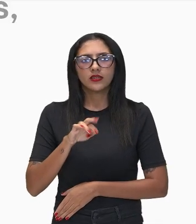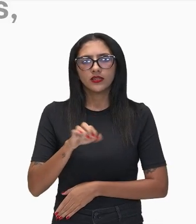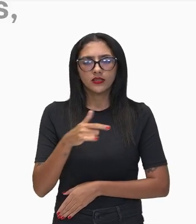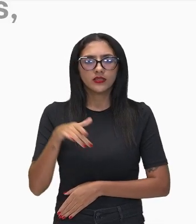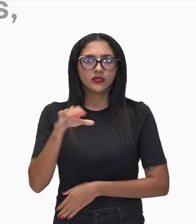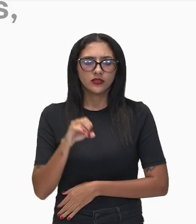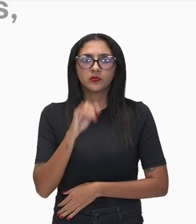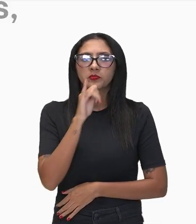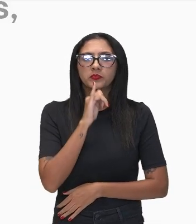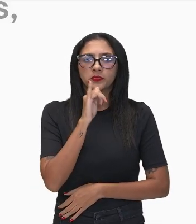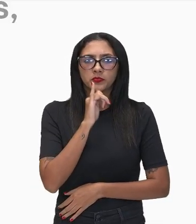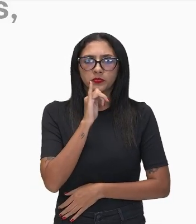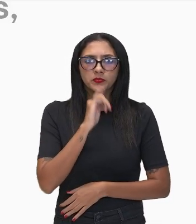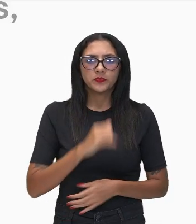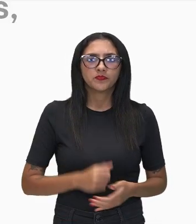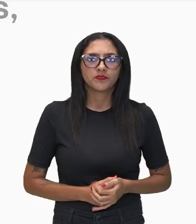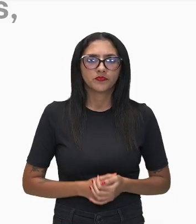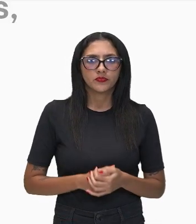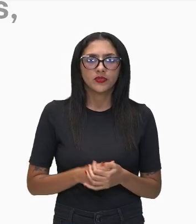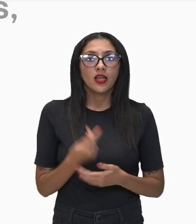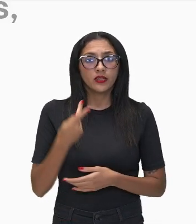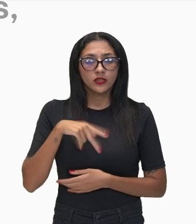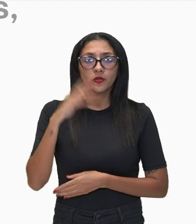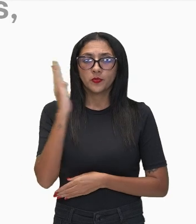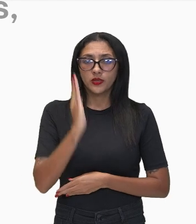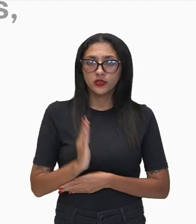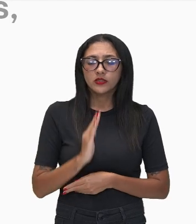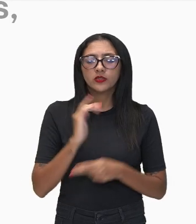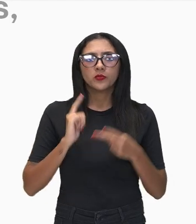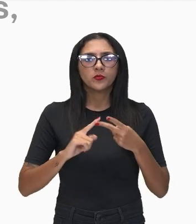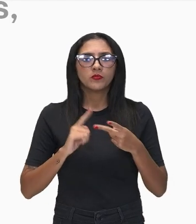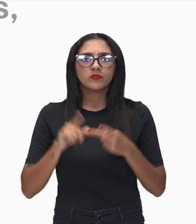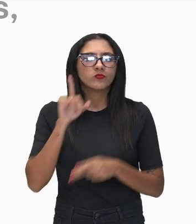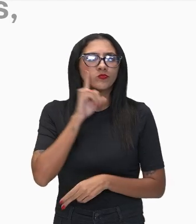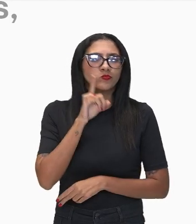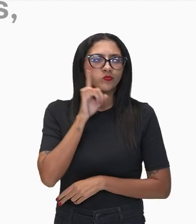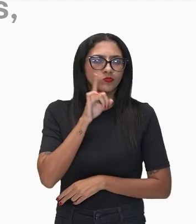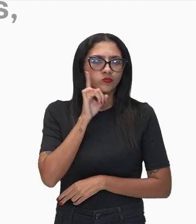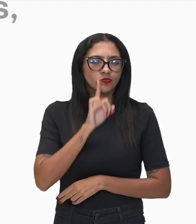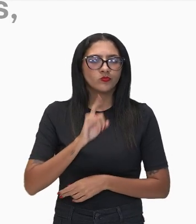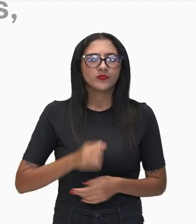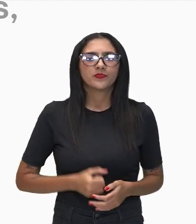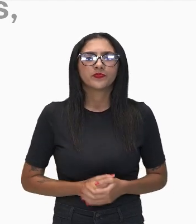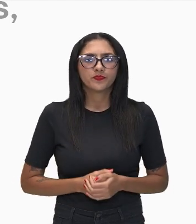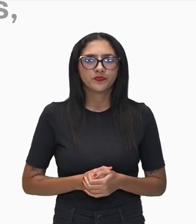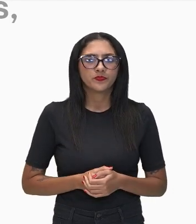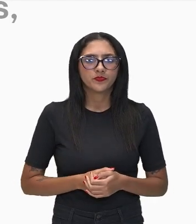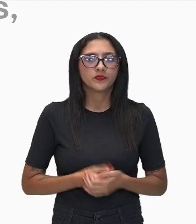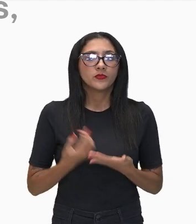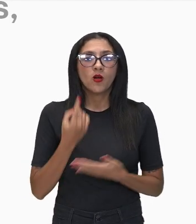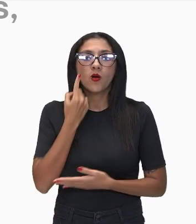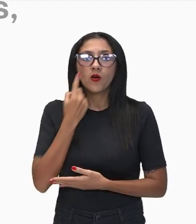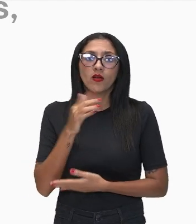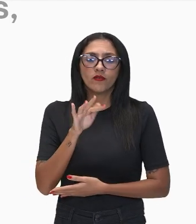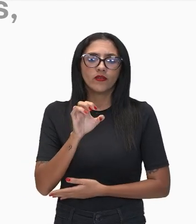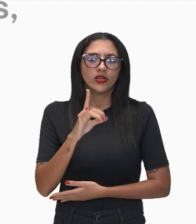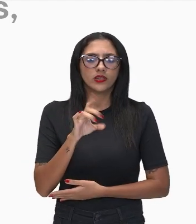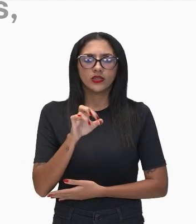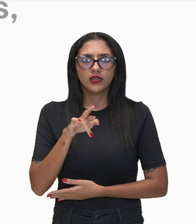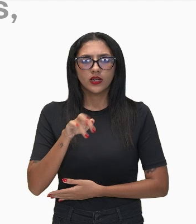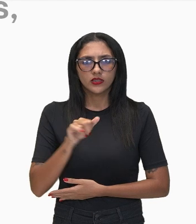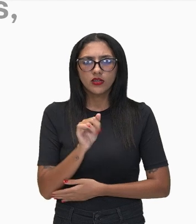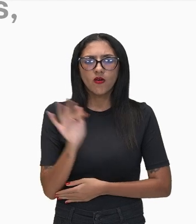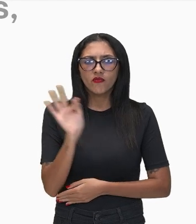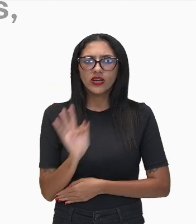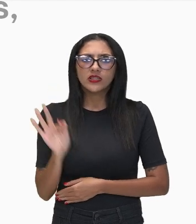como exemplo o Brasil, né, os Estados Unidos, né? Então, uma federação é uma forma de organização